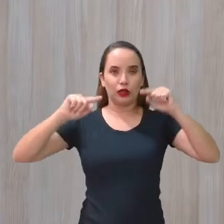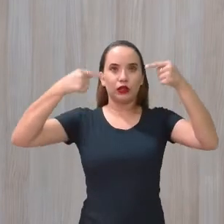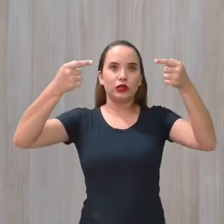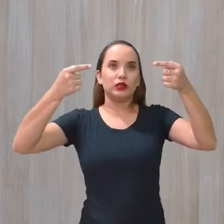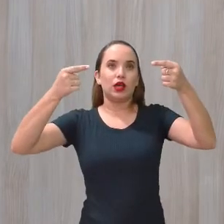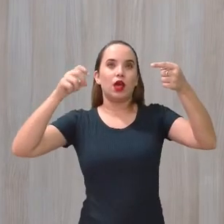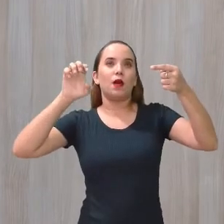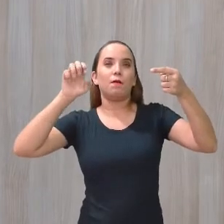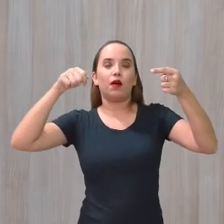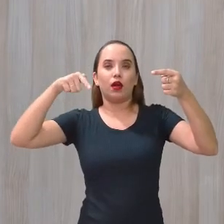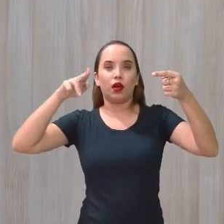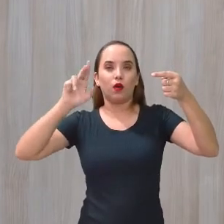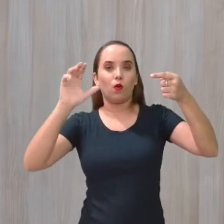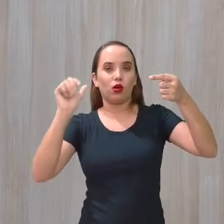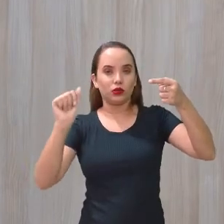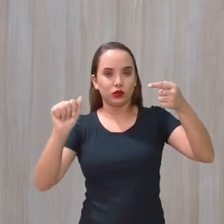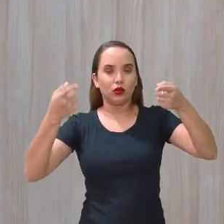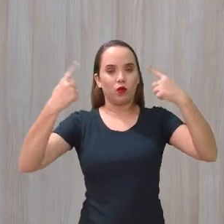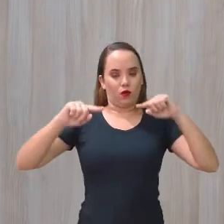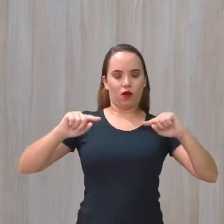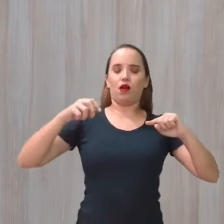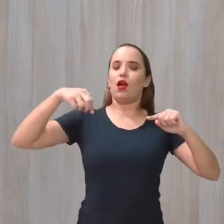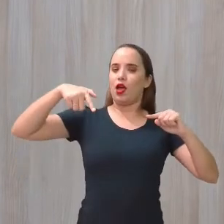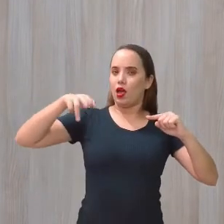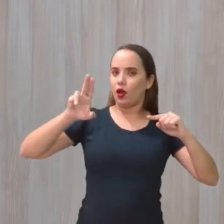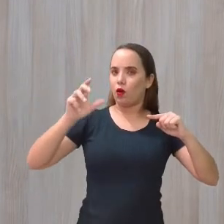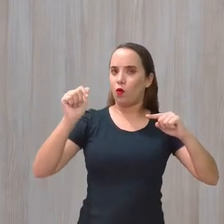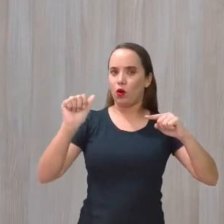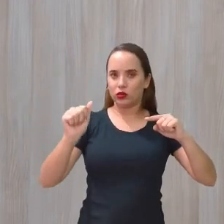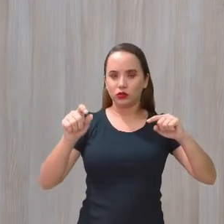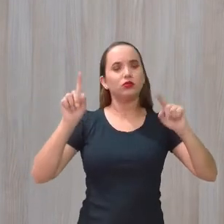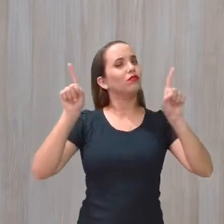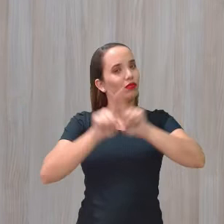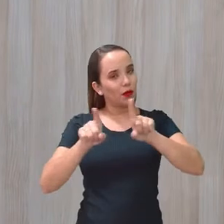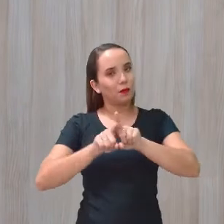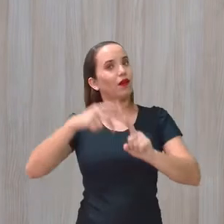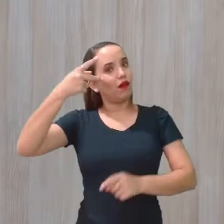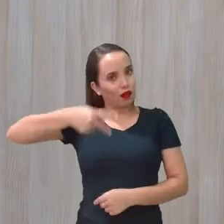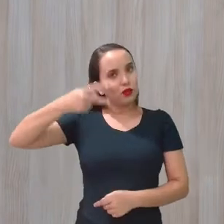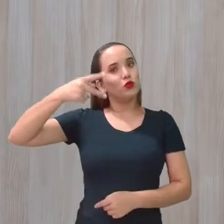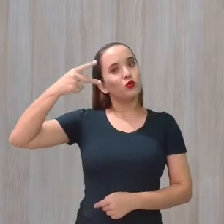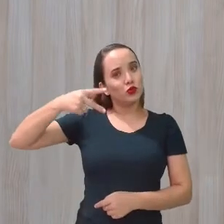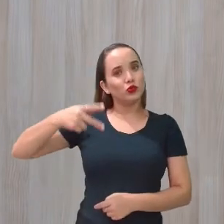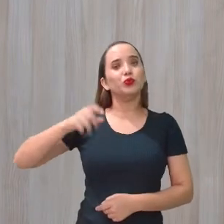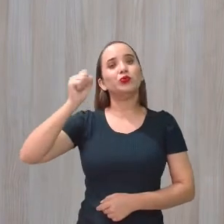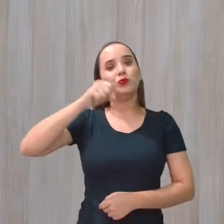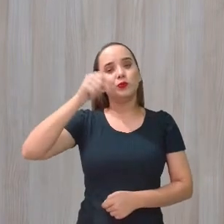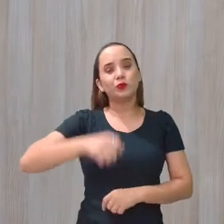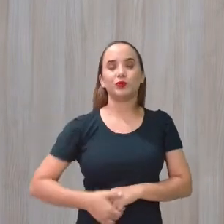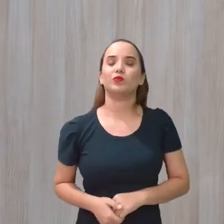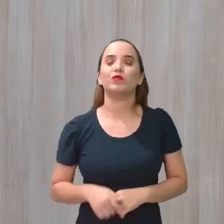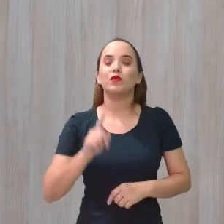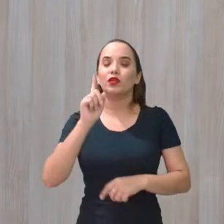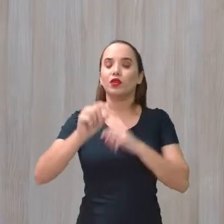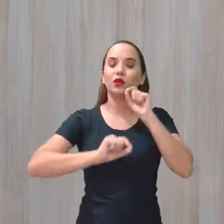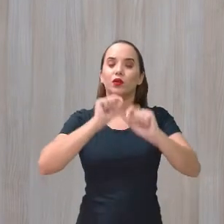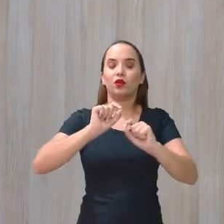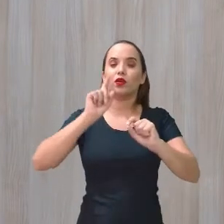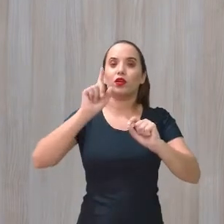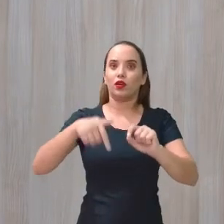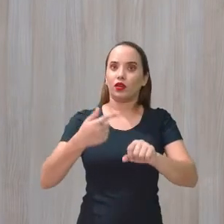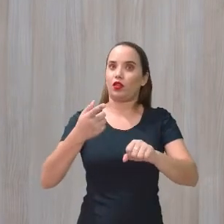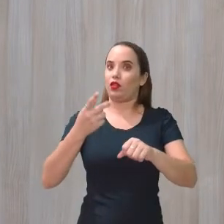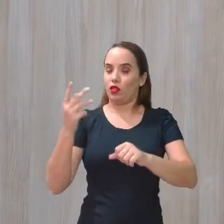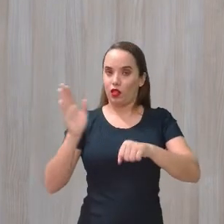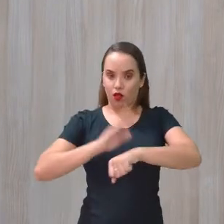equação, a de baixo é uma equação. Exatamente. O tema da aula hoje é o sistema de equações, ou seja, quando você precisa resolver mais